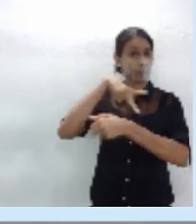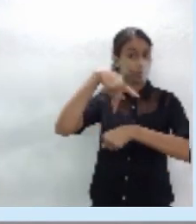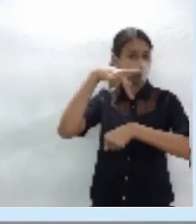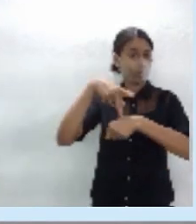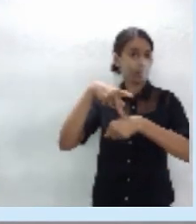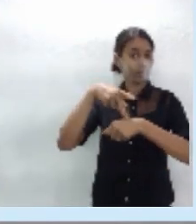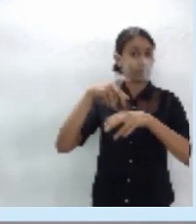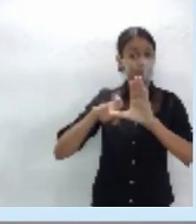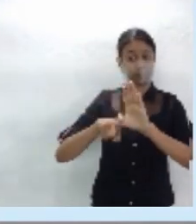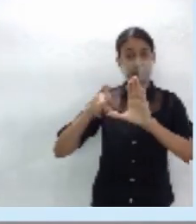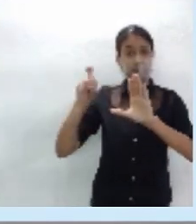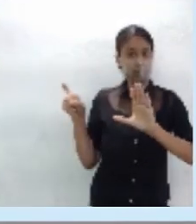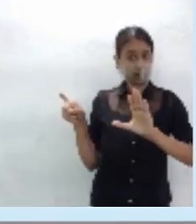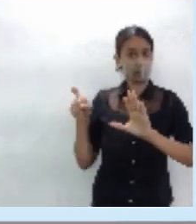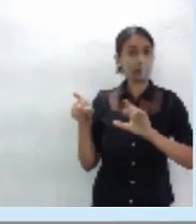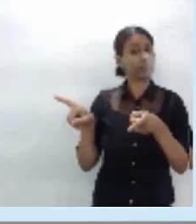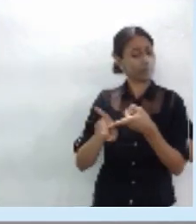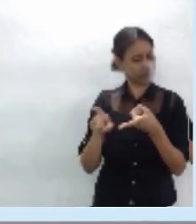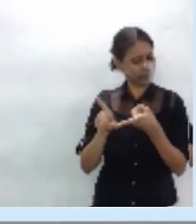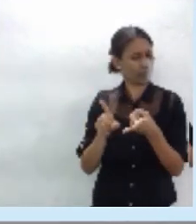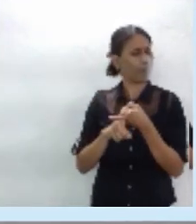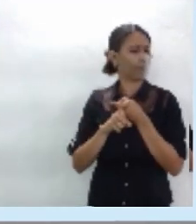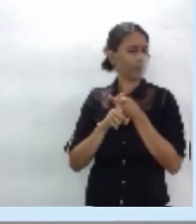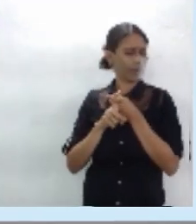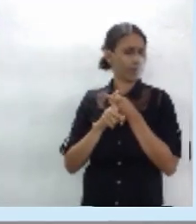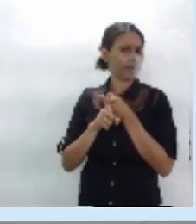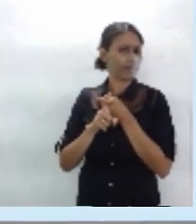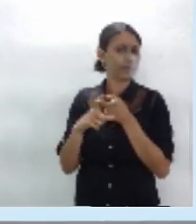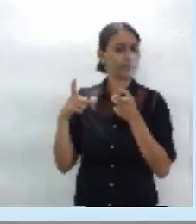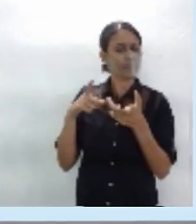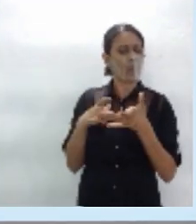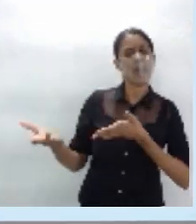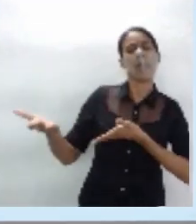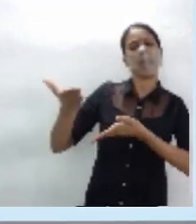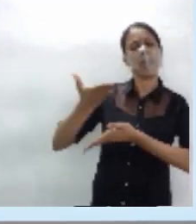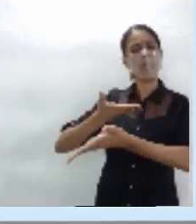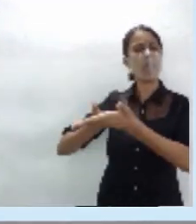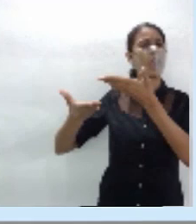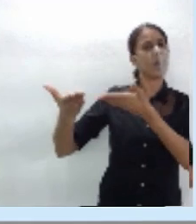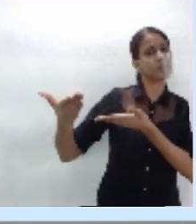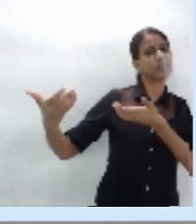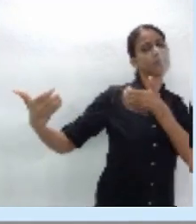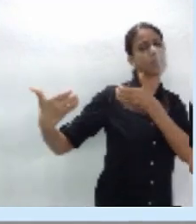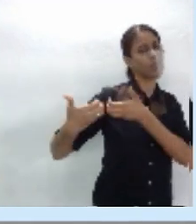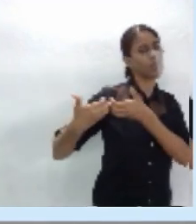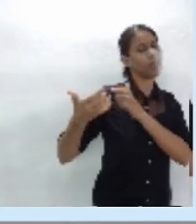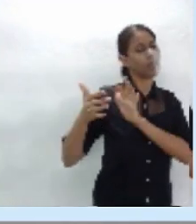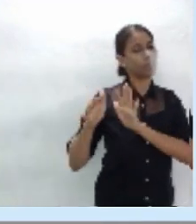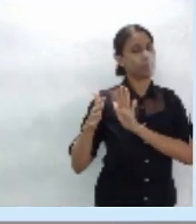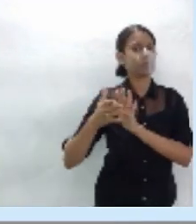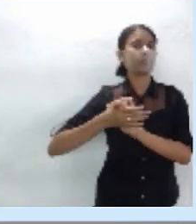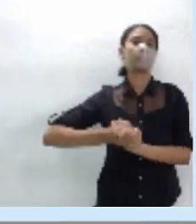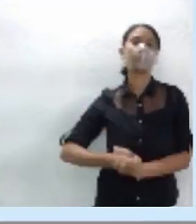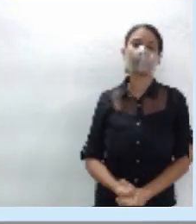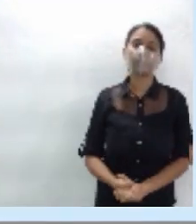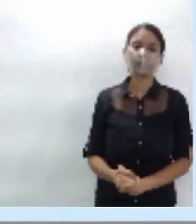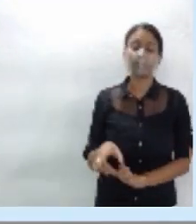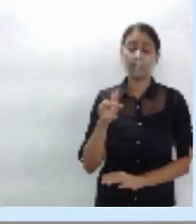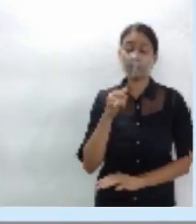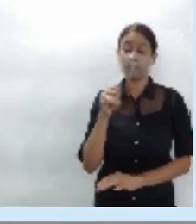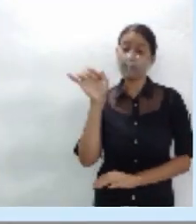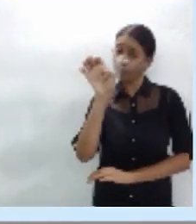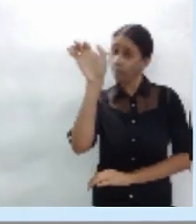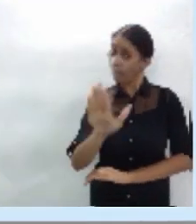que queriam ser independentes e que tinham uma certa relação de aproximação. Confere?